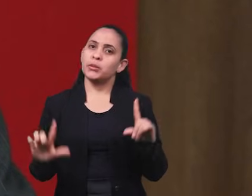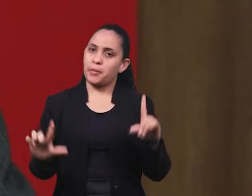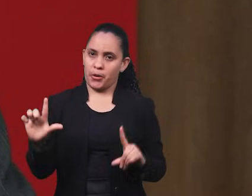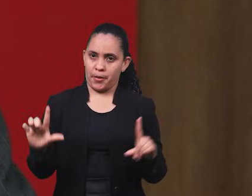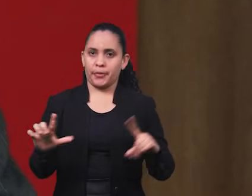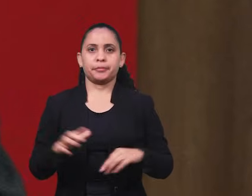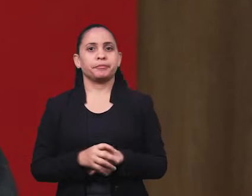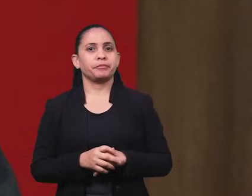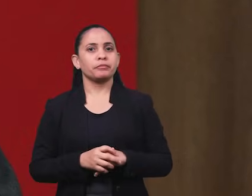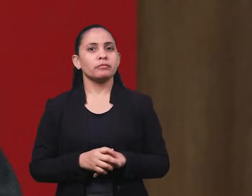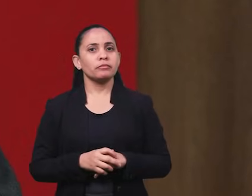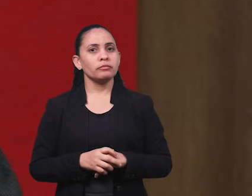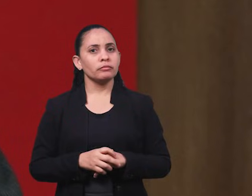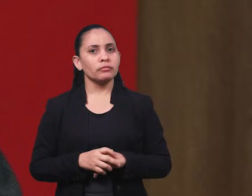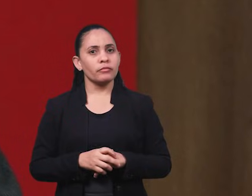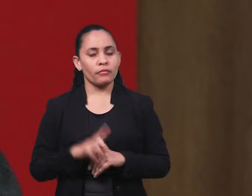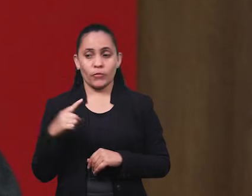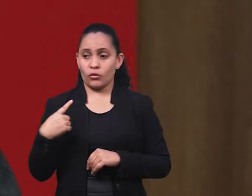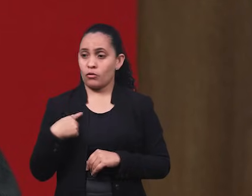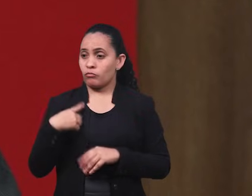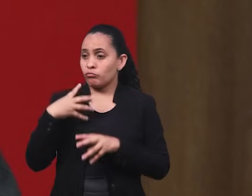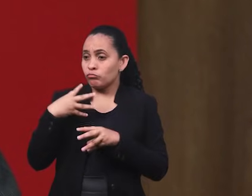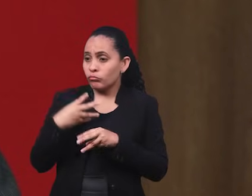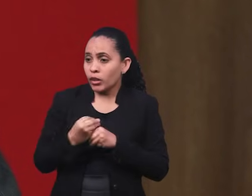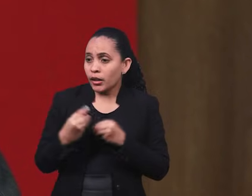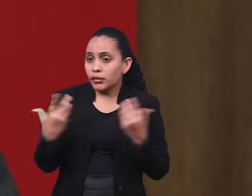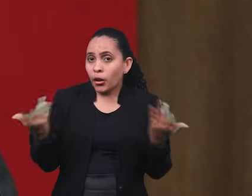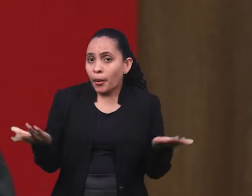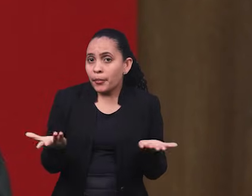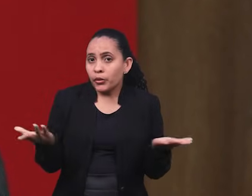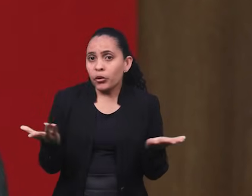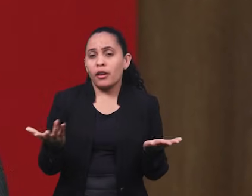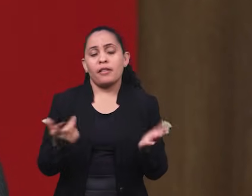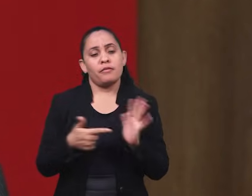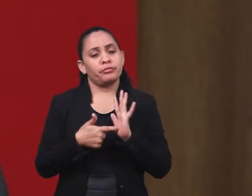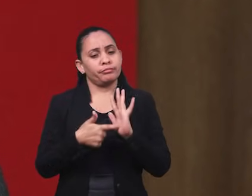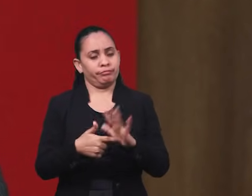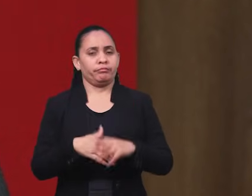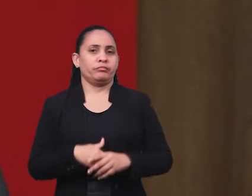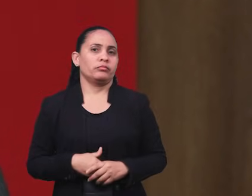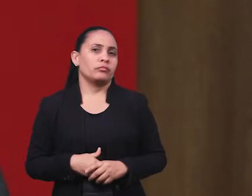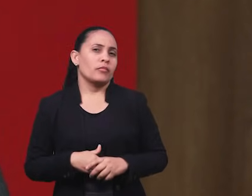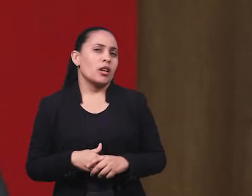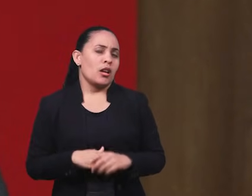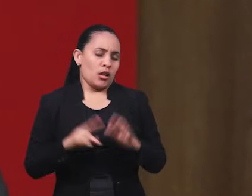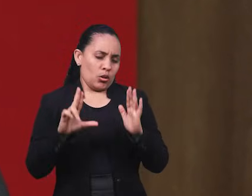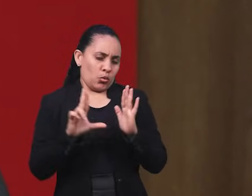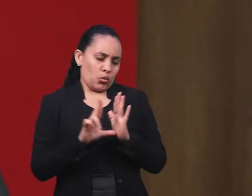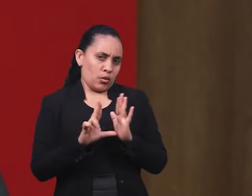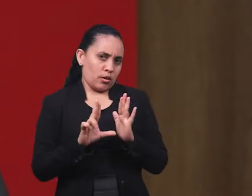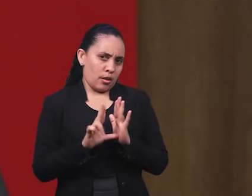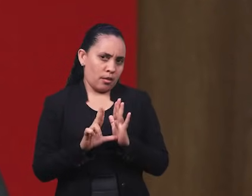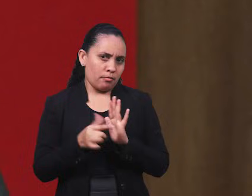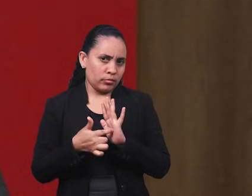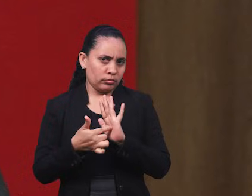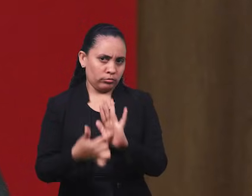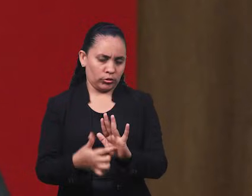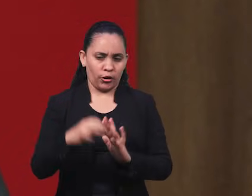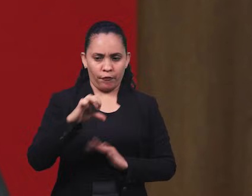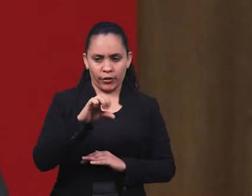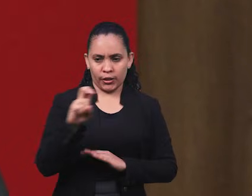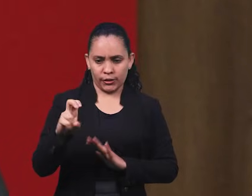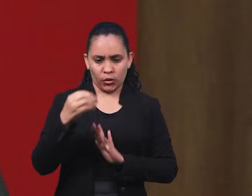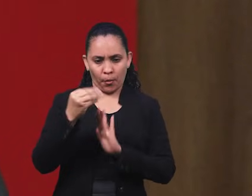deste episódio. Vamos fechar falando que Lutero propôs as